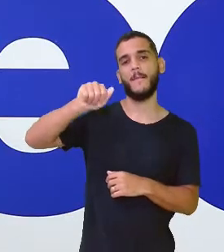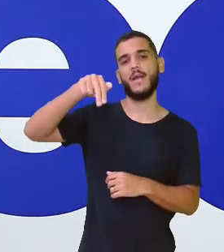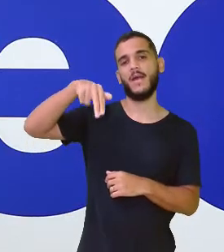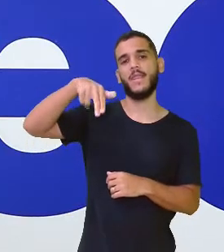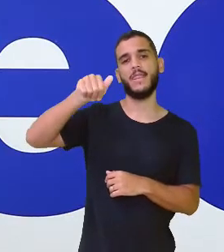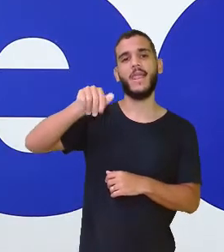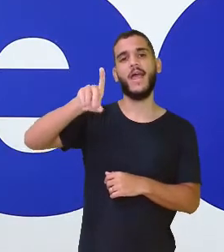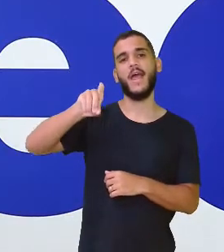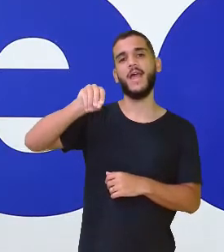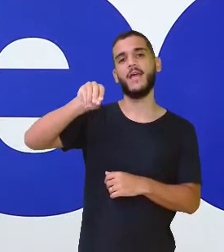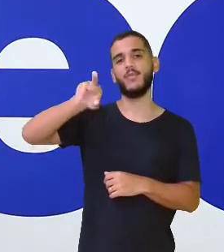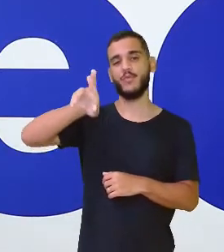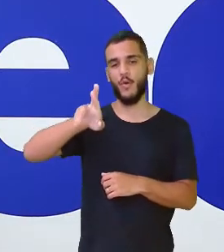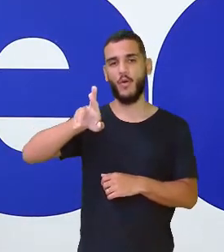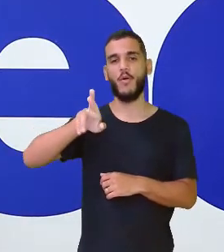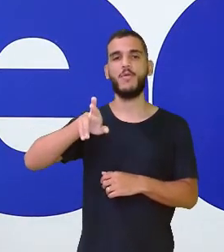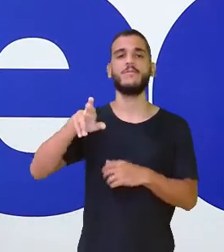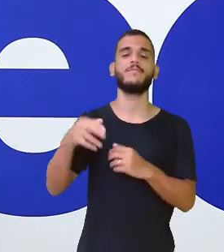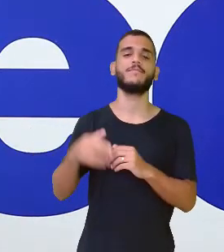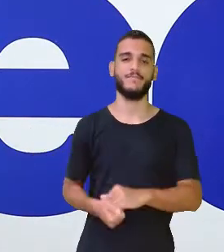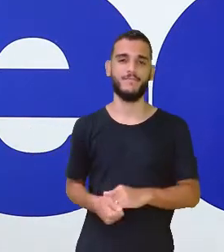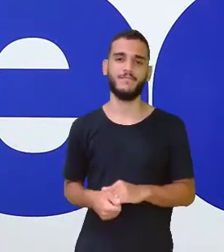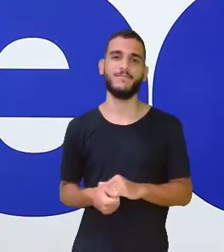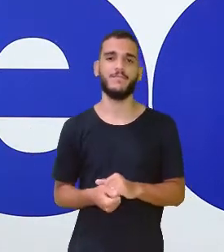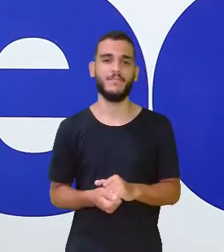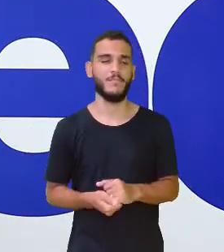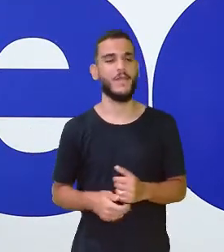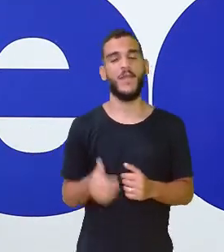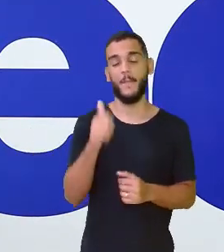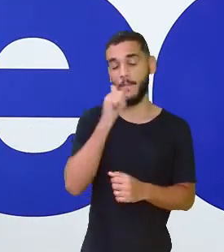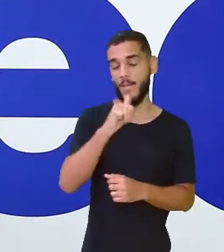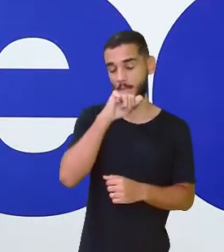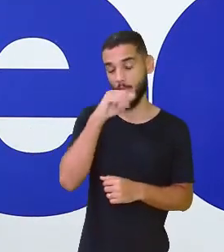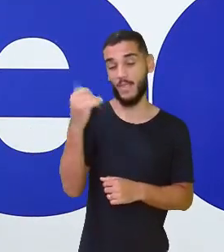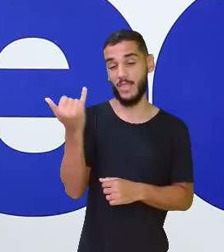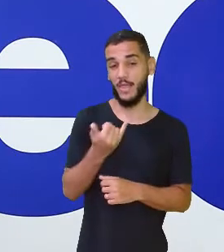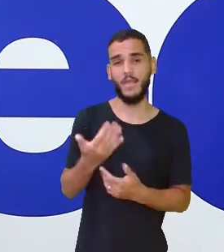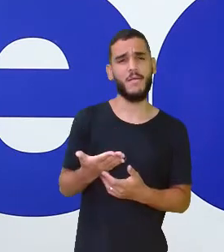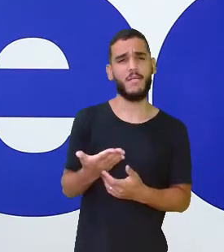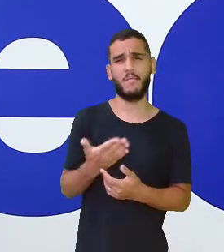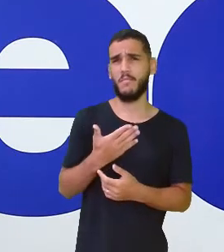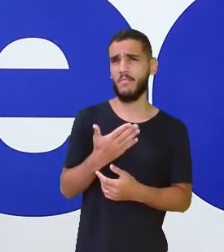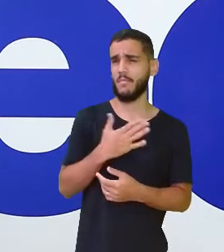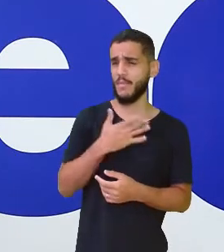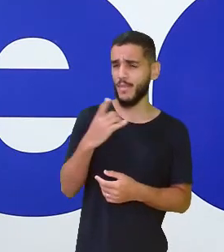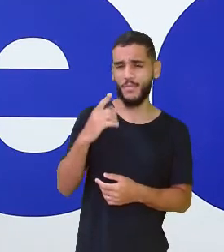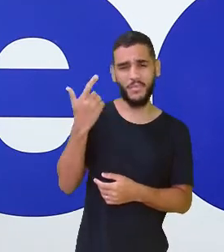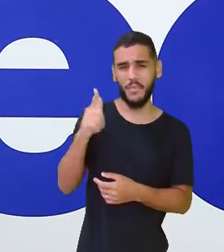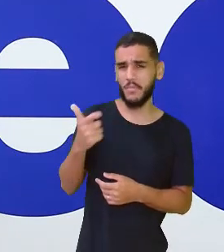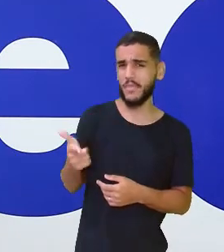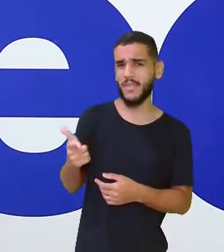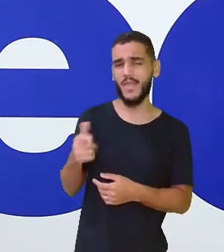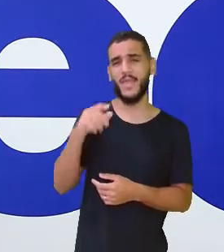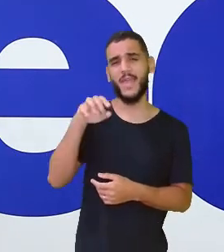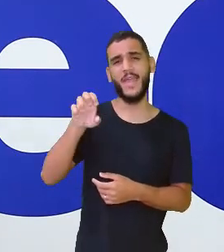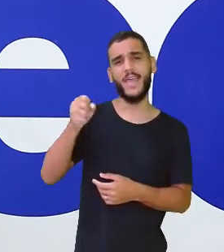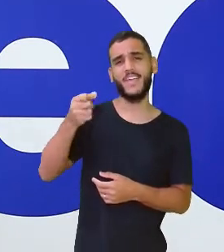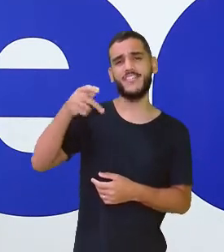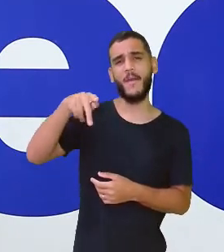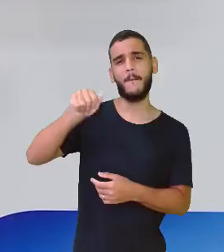Lembrei disso. Minha mãe fica dizendo, minha filha, não tem um espanador na sua casa, porque era costume ter esses espanadores,